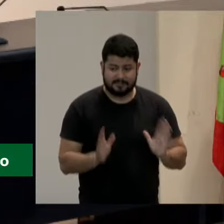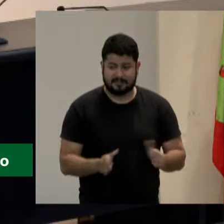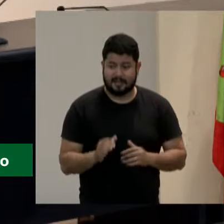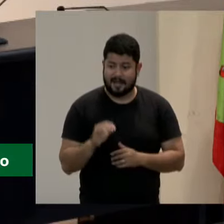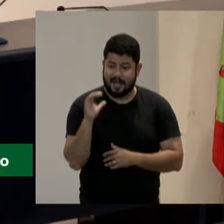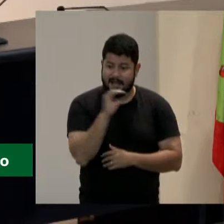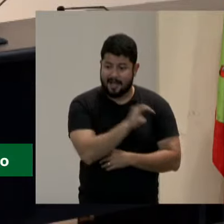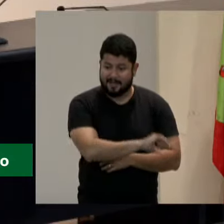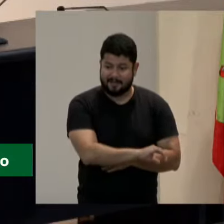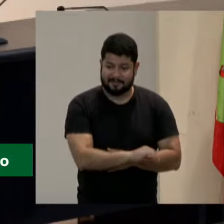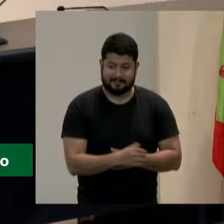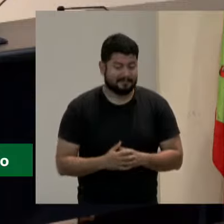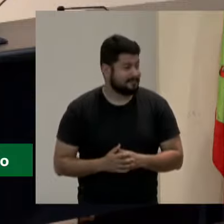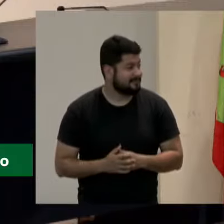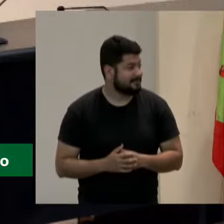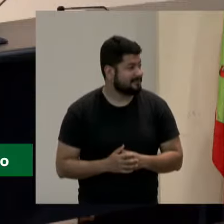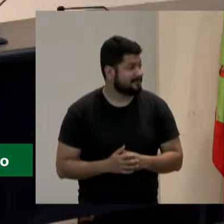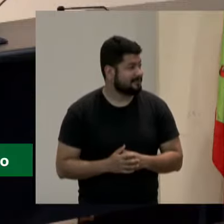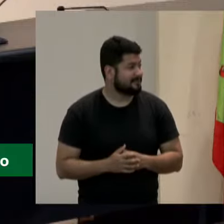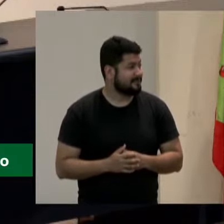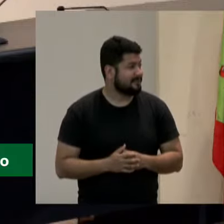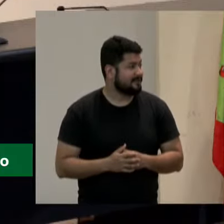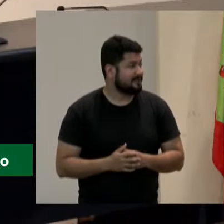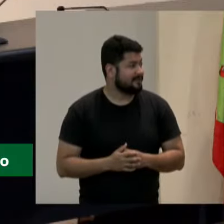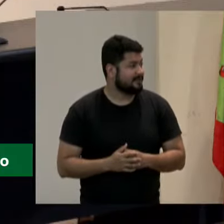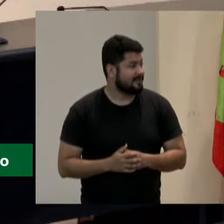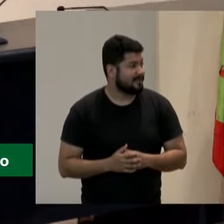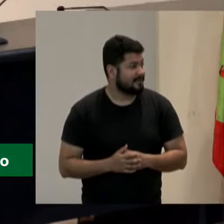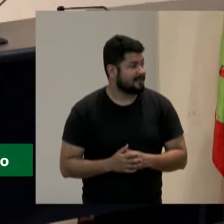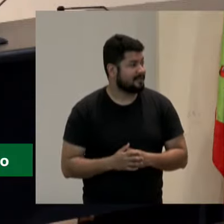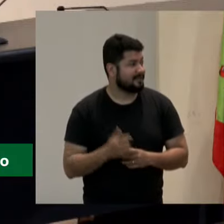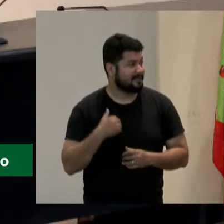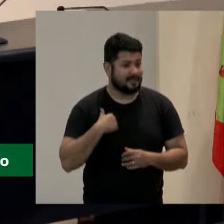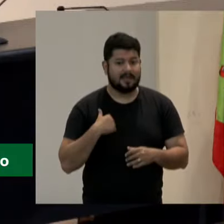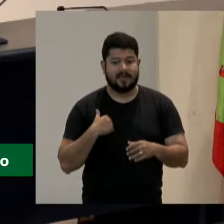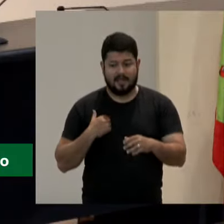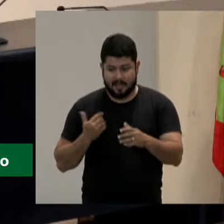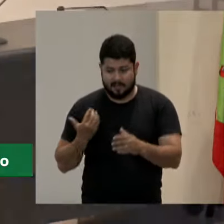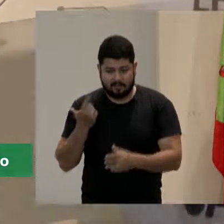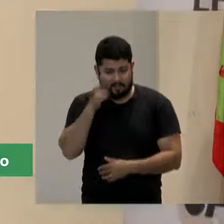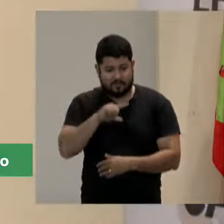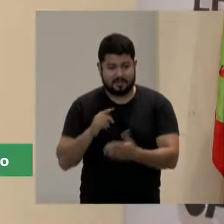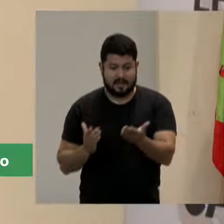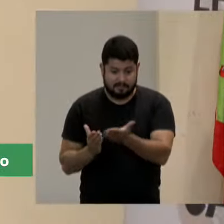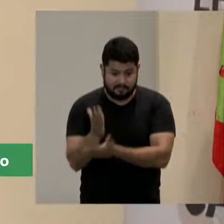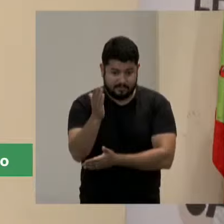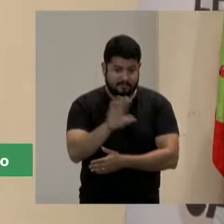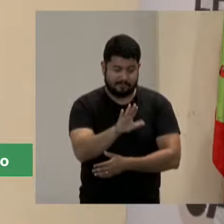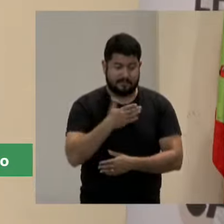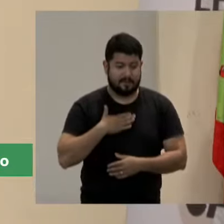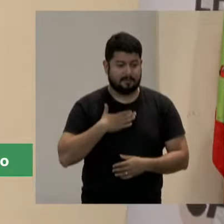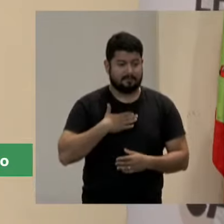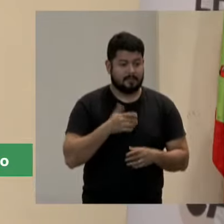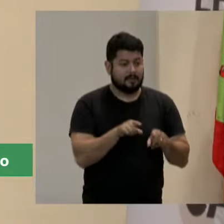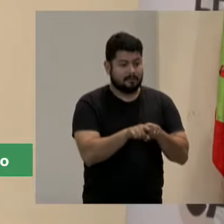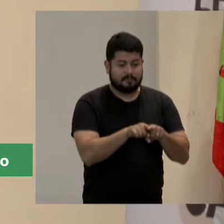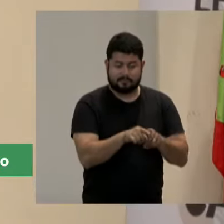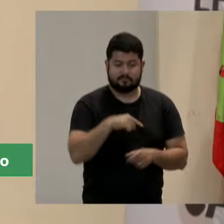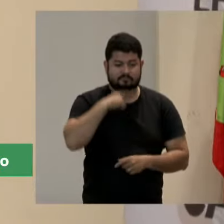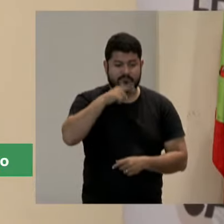Tudo bem. Aí eu fui, não consegui, eu passei, mas meu irmão não passou. Aí depois eu tive que estudar fora,